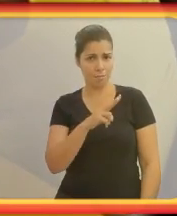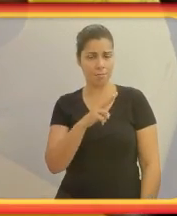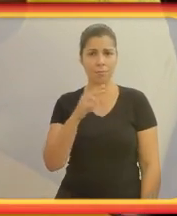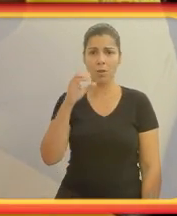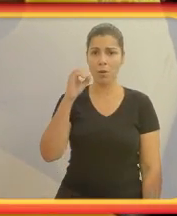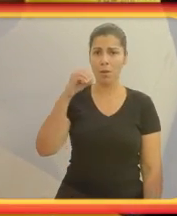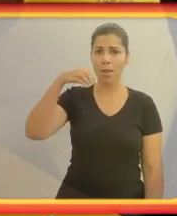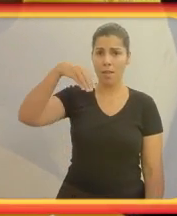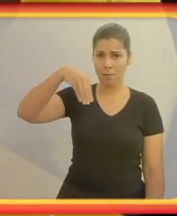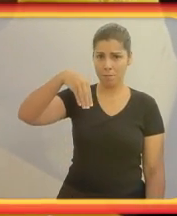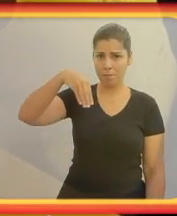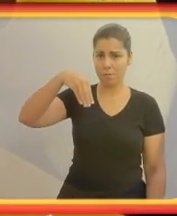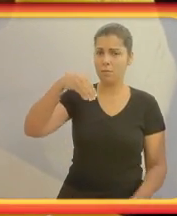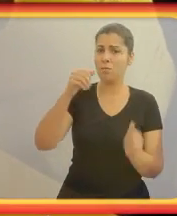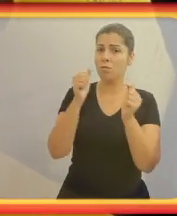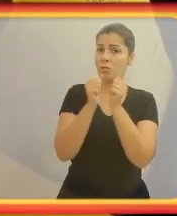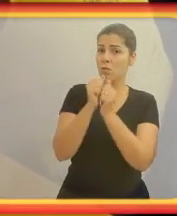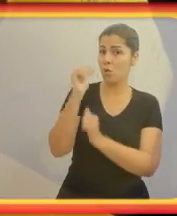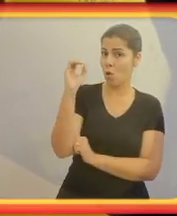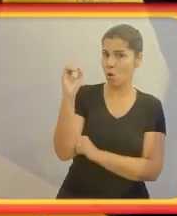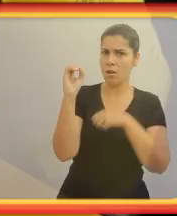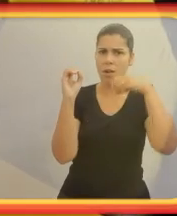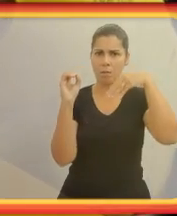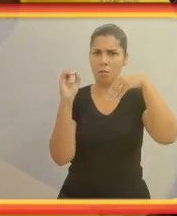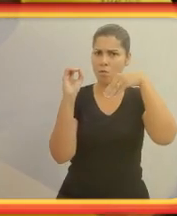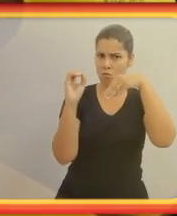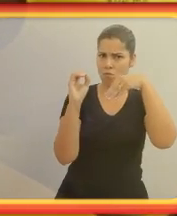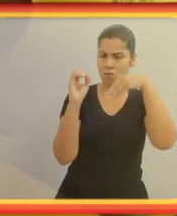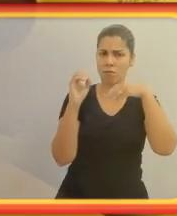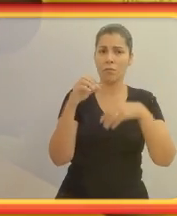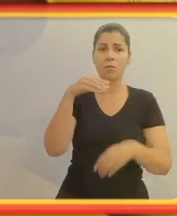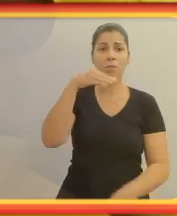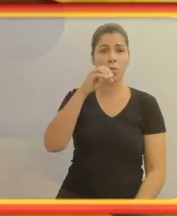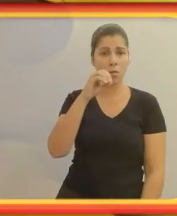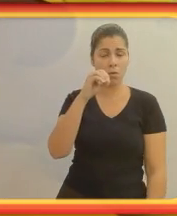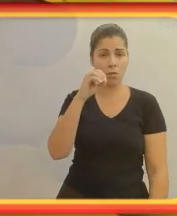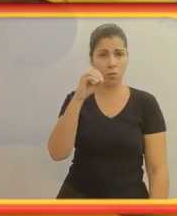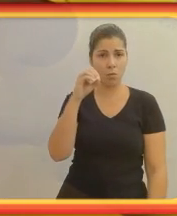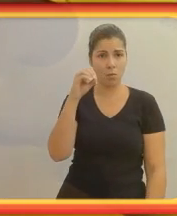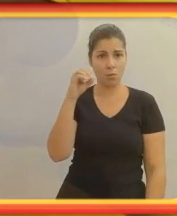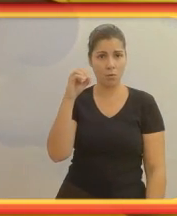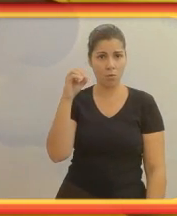olhe. O M com o O. Mo. Mo.